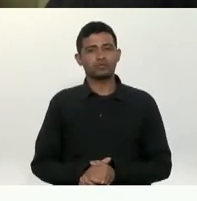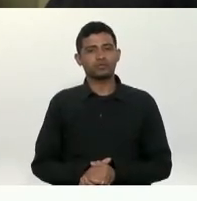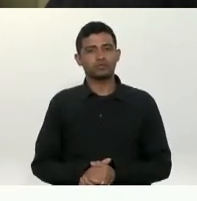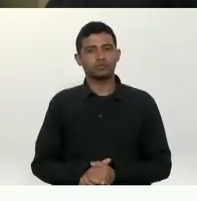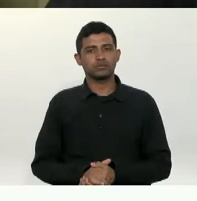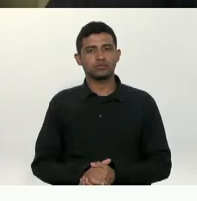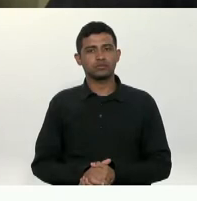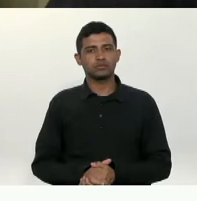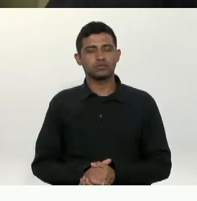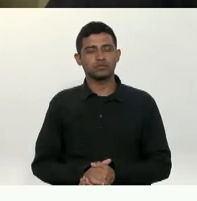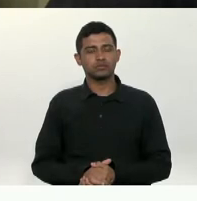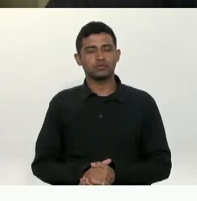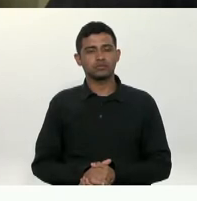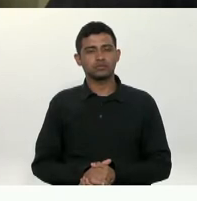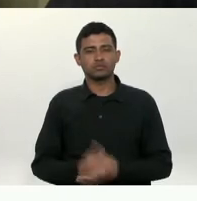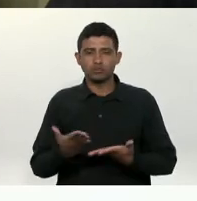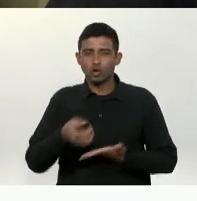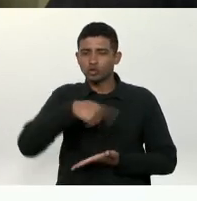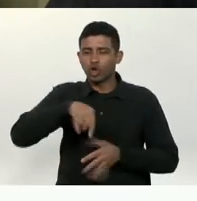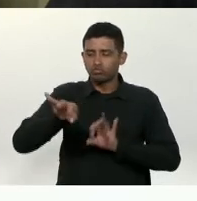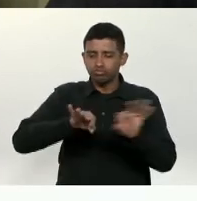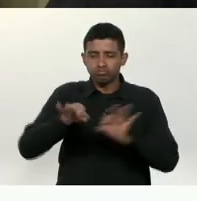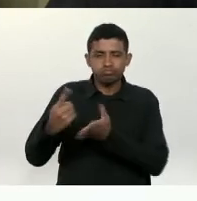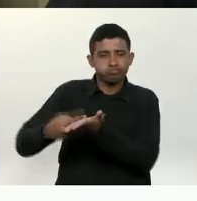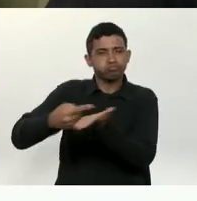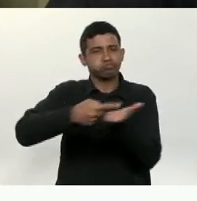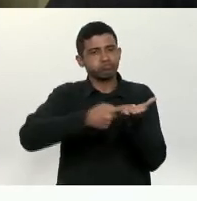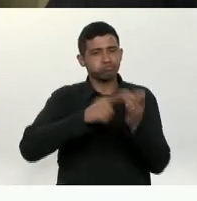essa reunião.